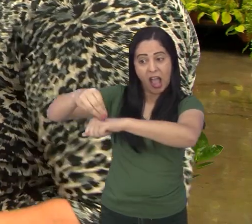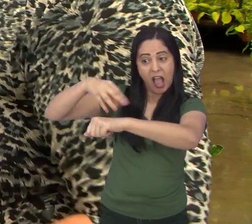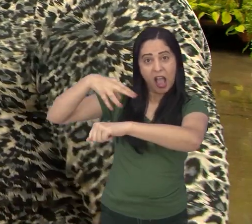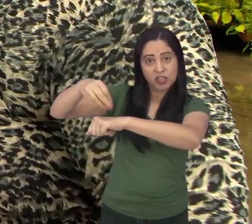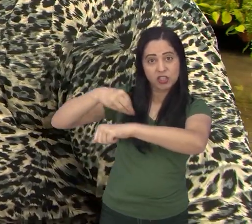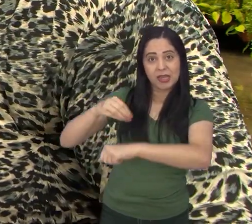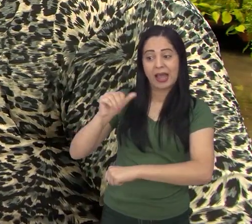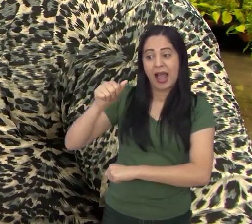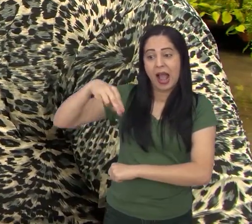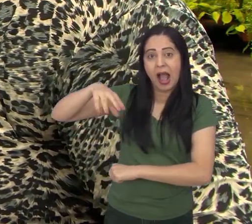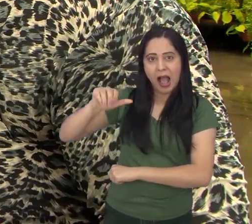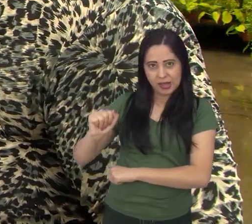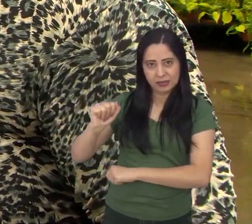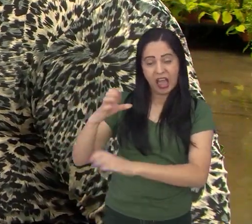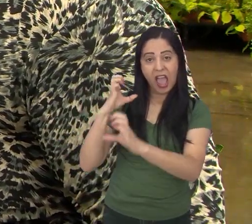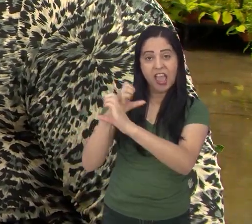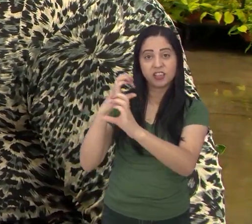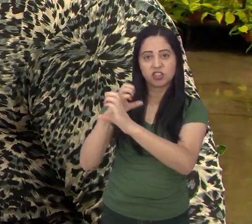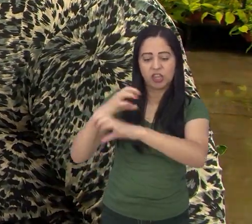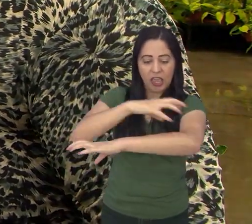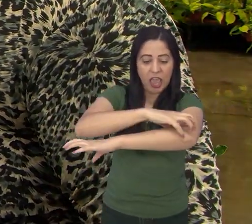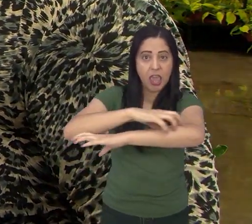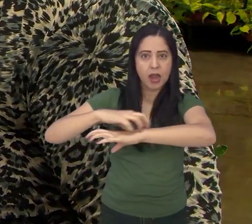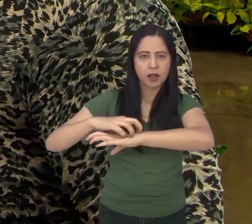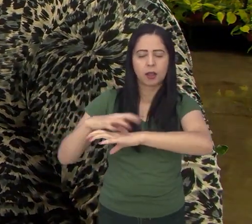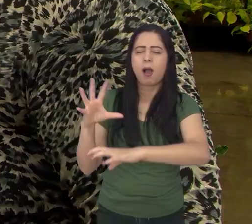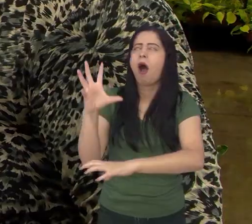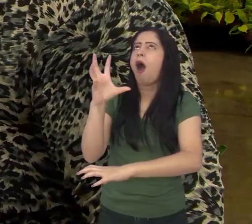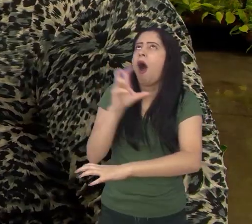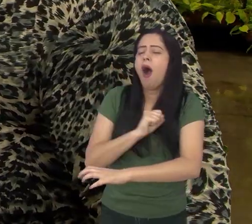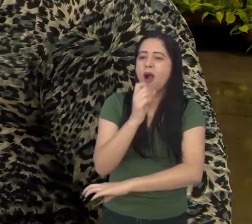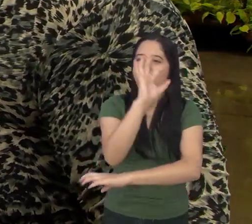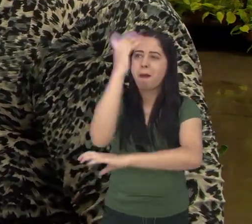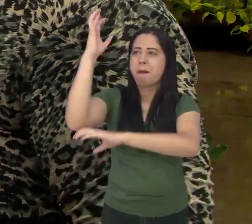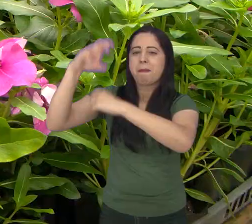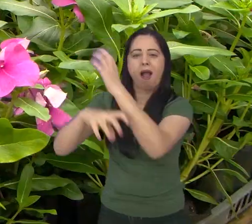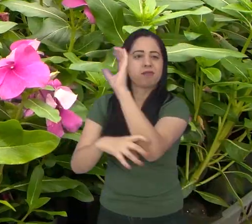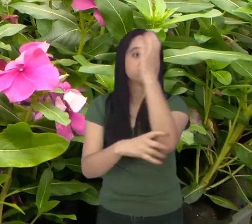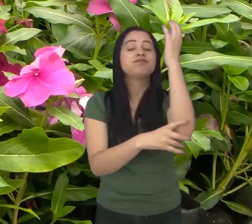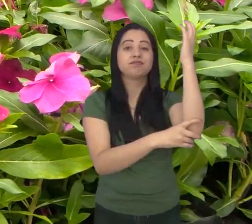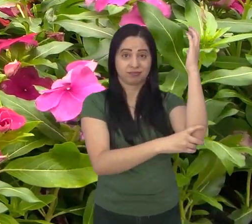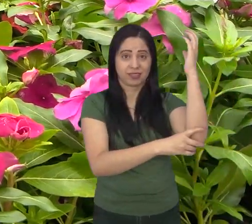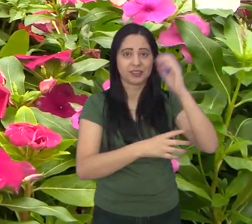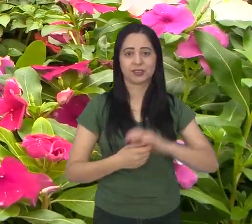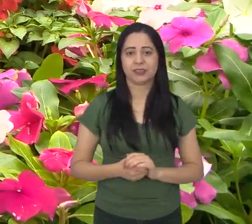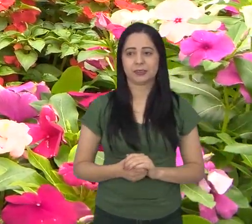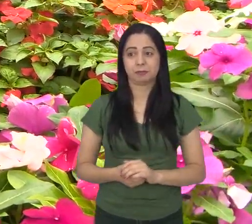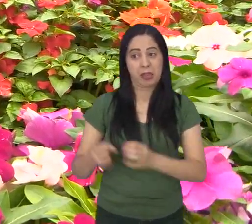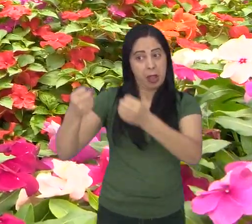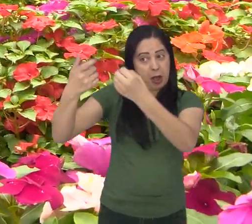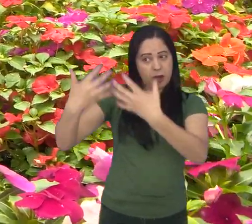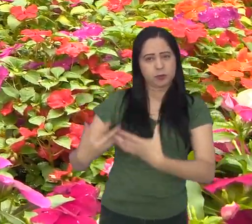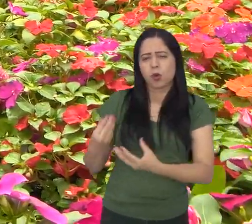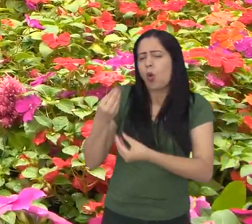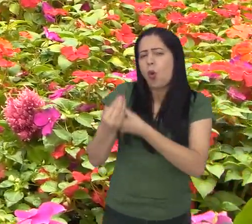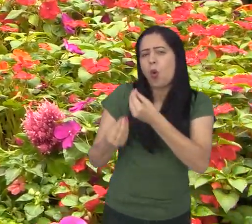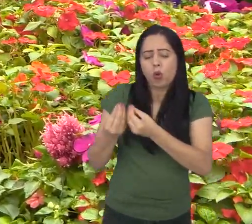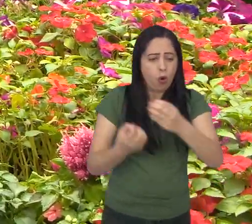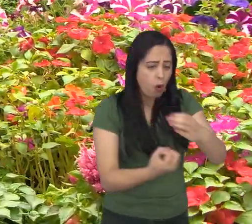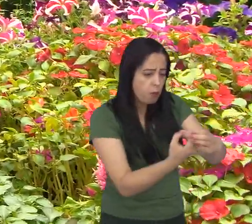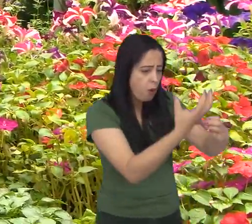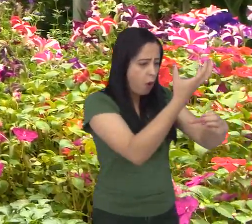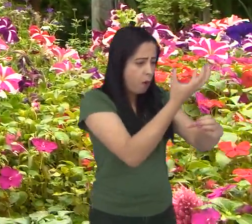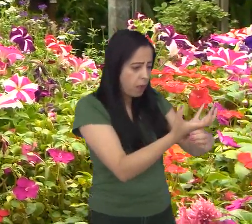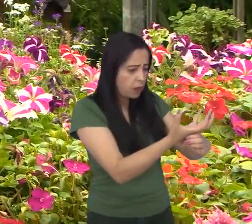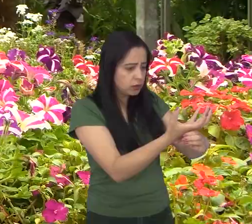as dicas da Ana, engenheira agrônoma apaixonada pela natureza. Para começar, ela falou sobre os cuidados com